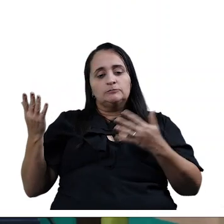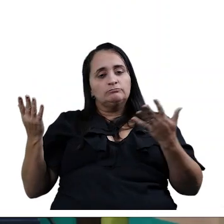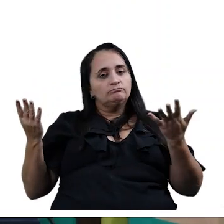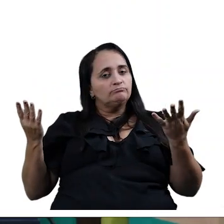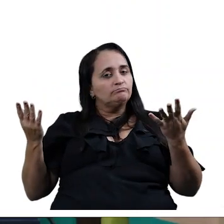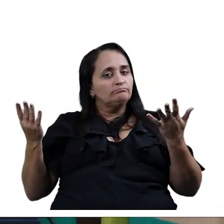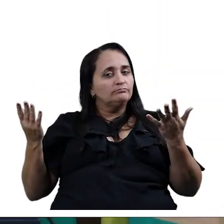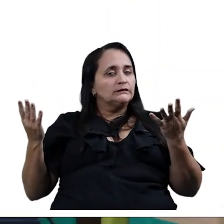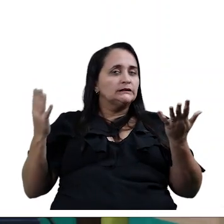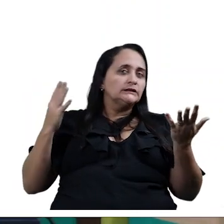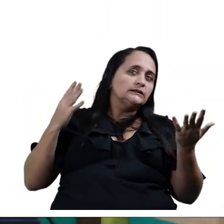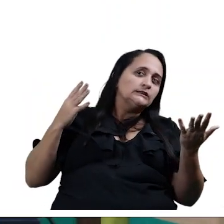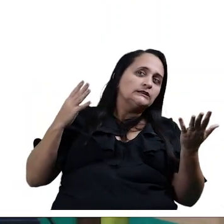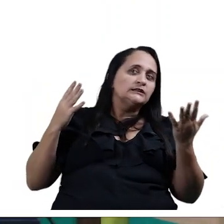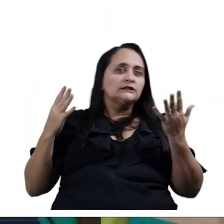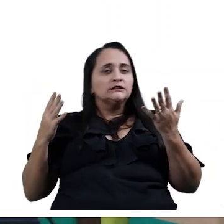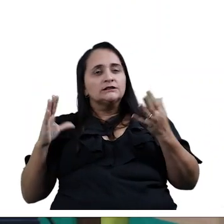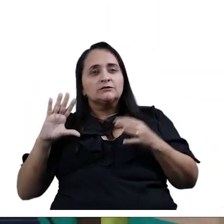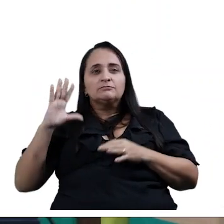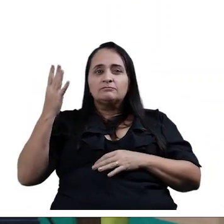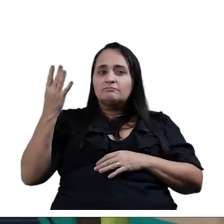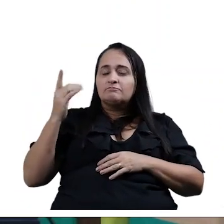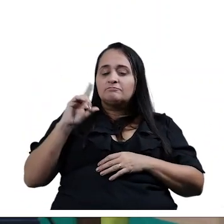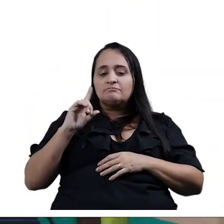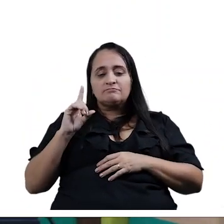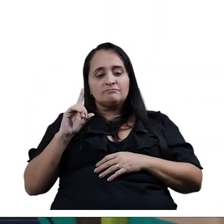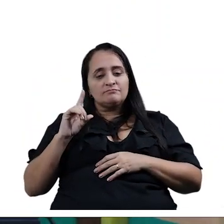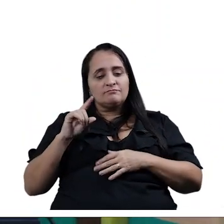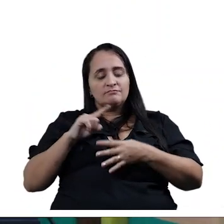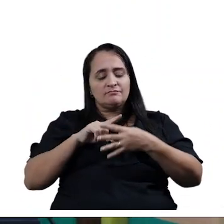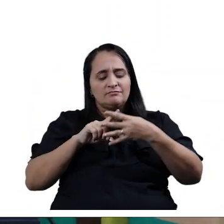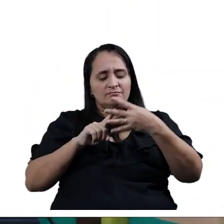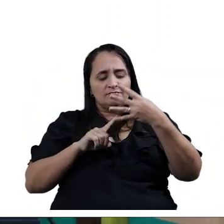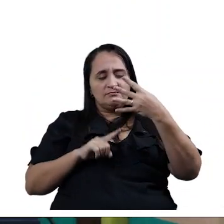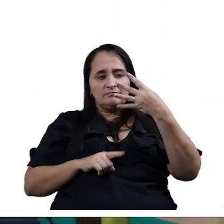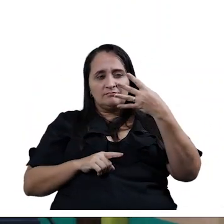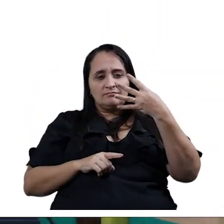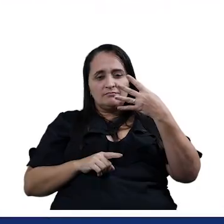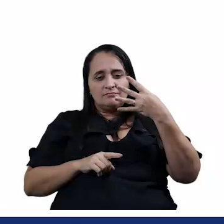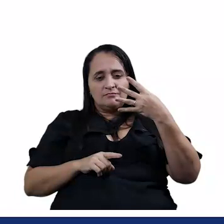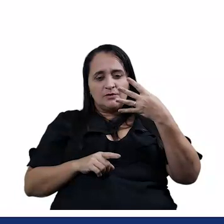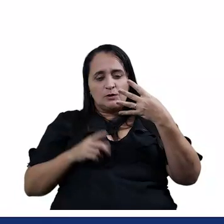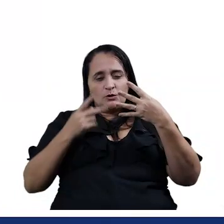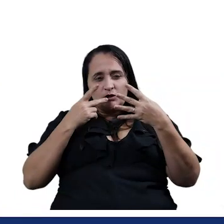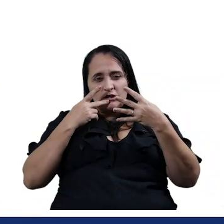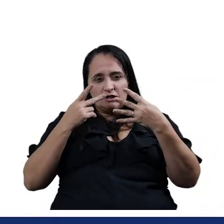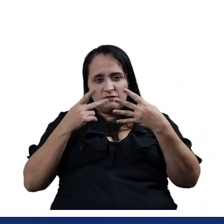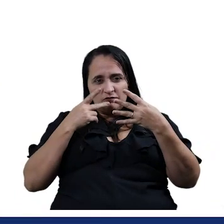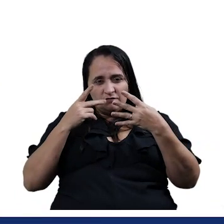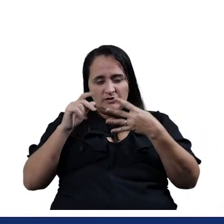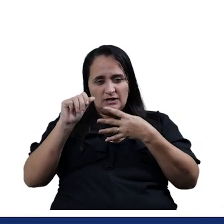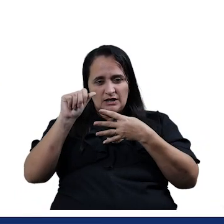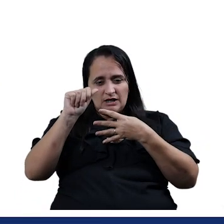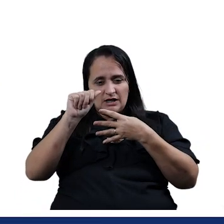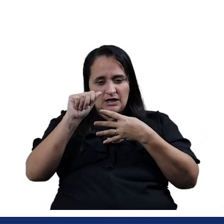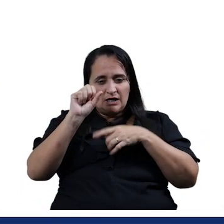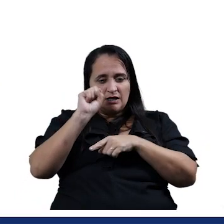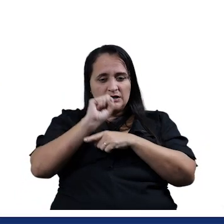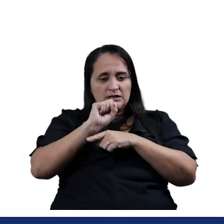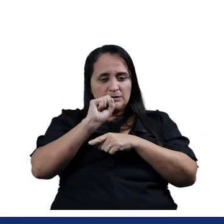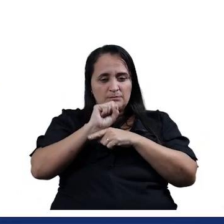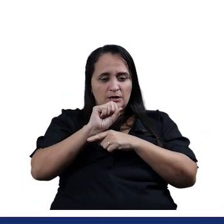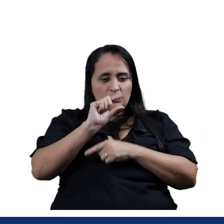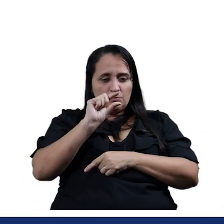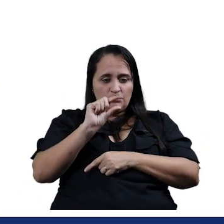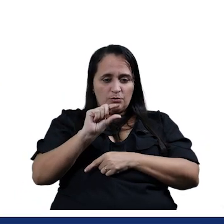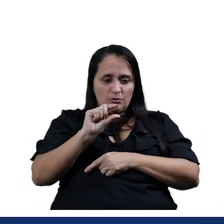indecisa, ou seja, indecisão. Então, observe das alternativas. Quando o texto fala na letra A, espere